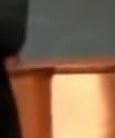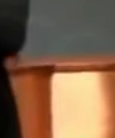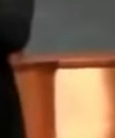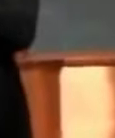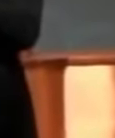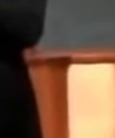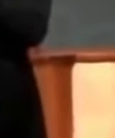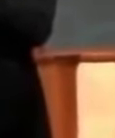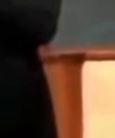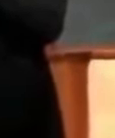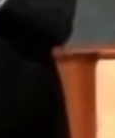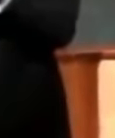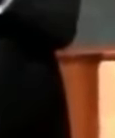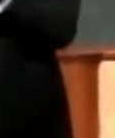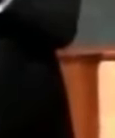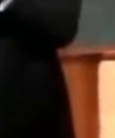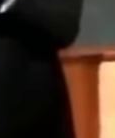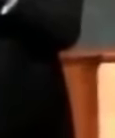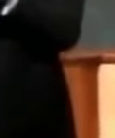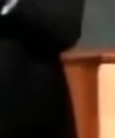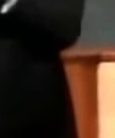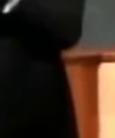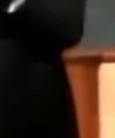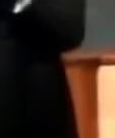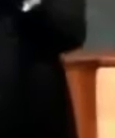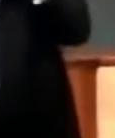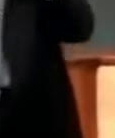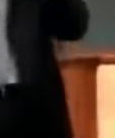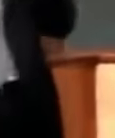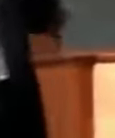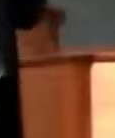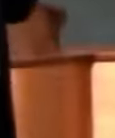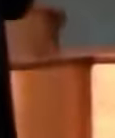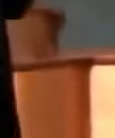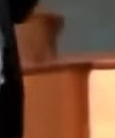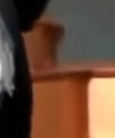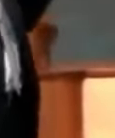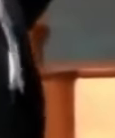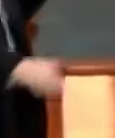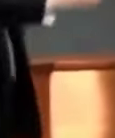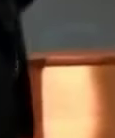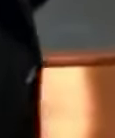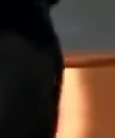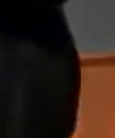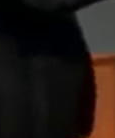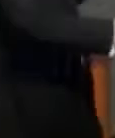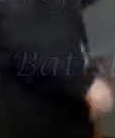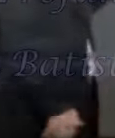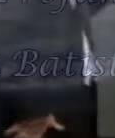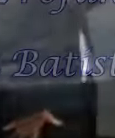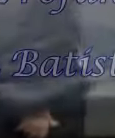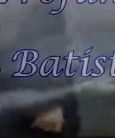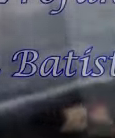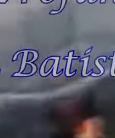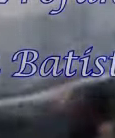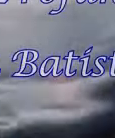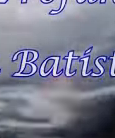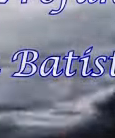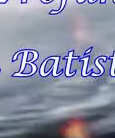faz isso e abençoa porque é uma vitória de Deus canta conosco quando essa música terminar o culto vai ter